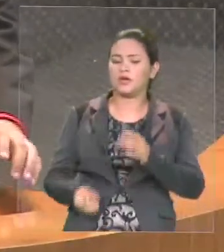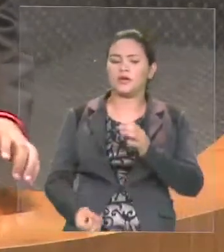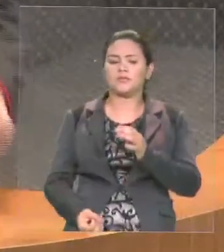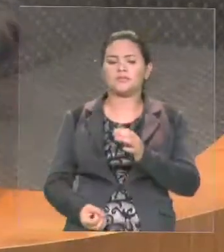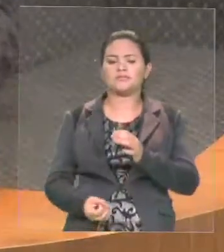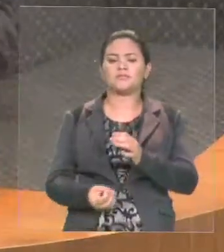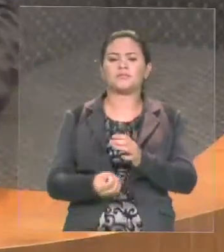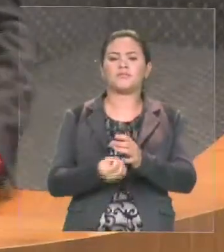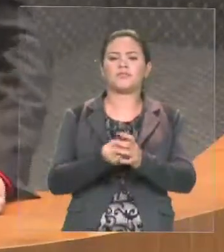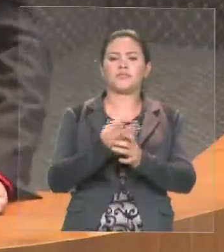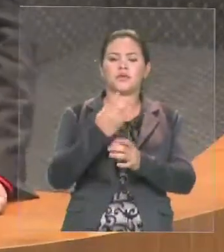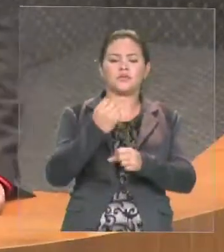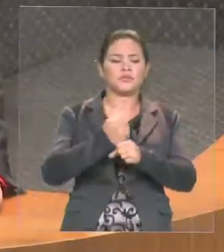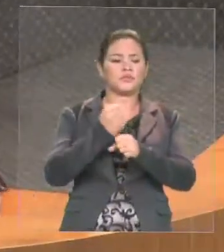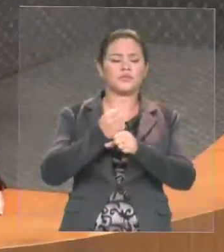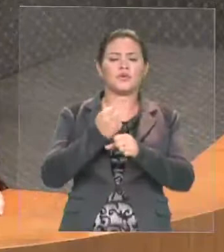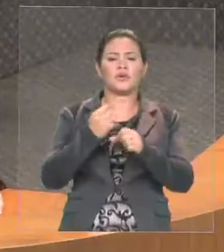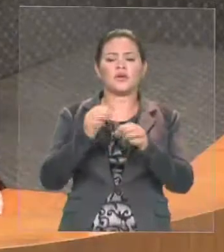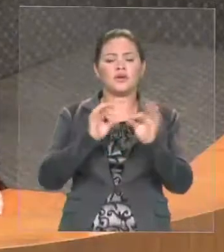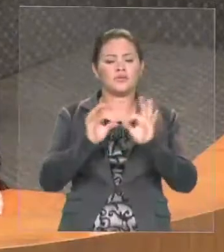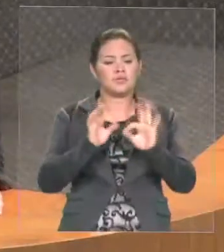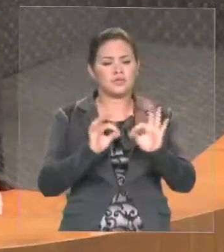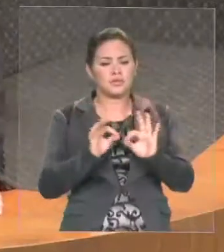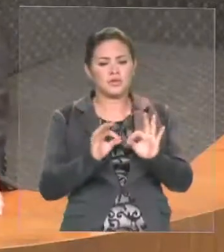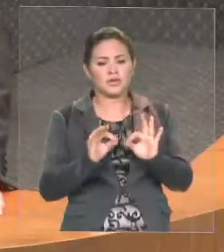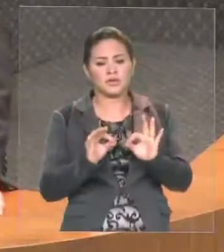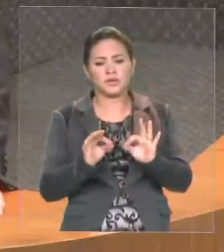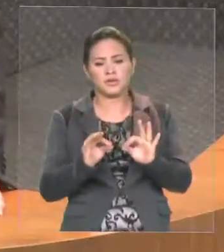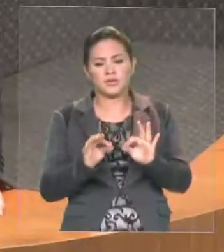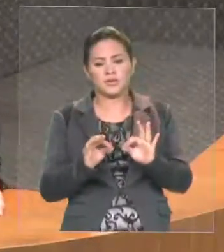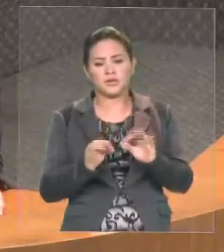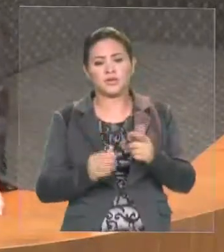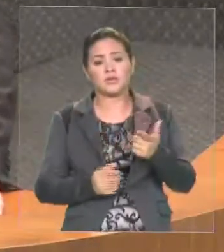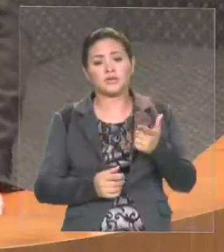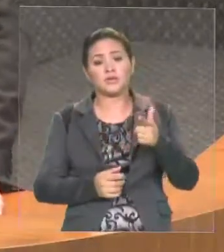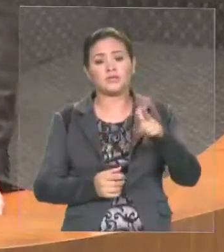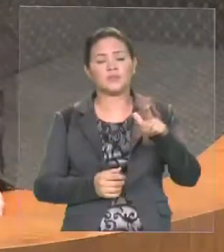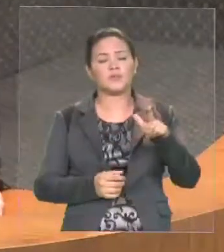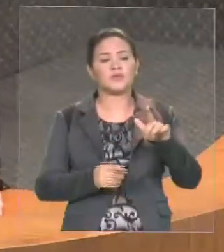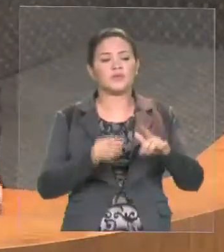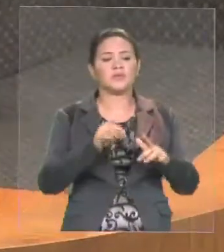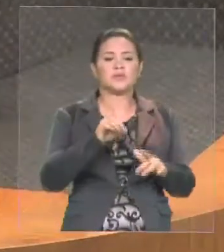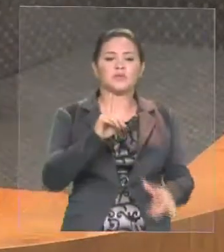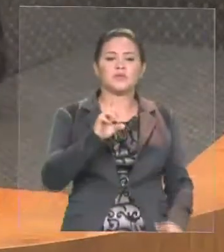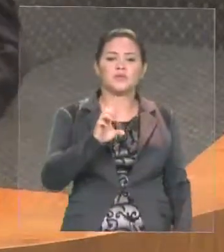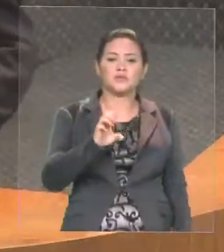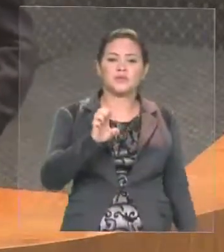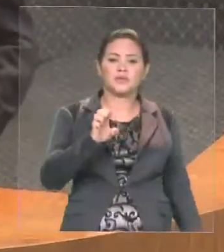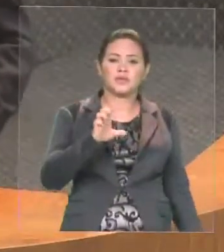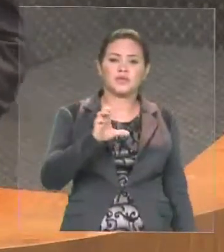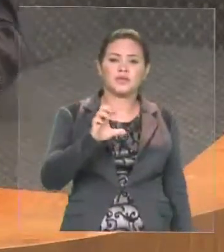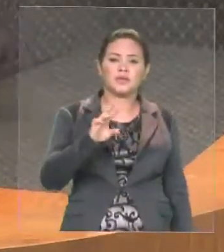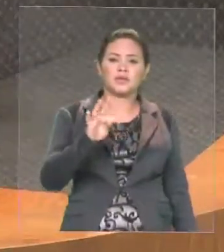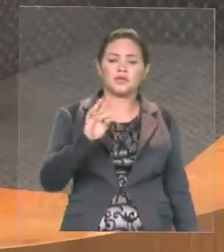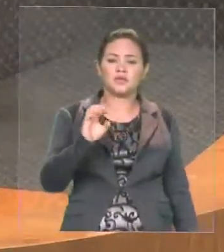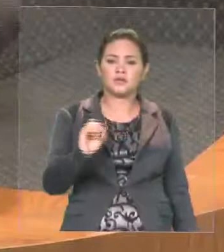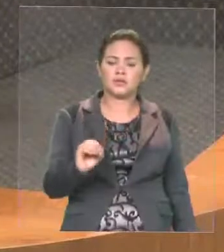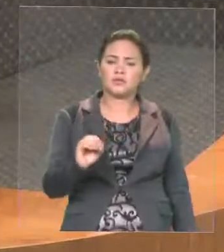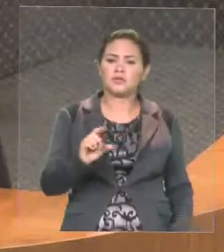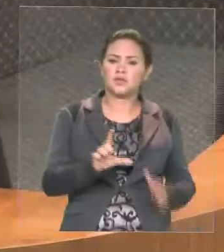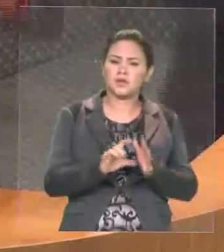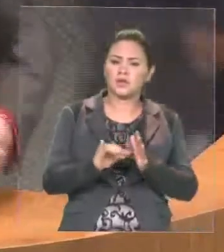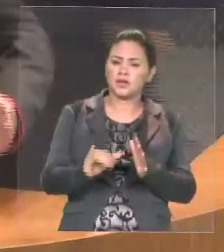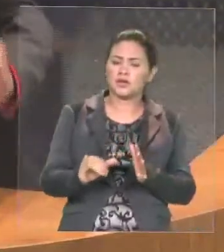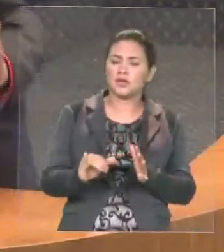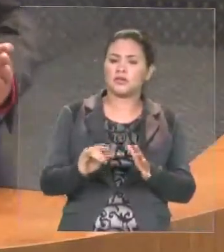estrutura, um entendimento, e depois se criava algum tipo de decreto, algum tipo de portaria para beneficiar. Pelo